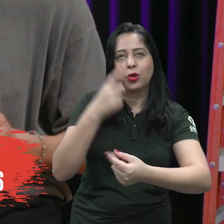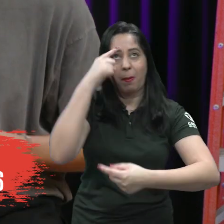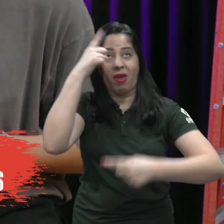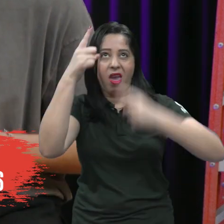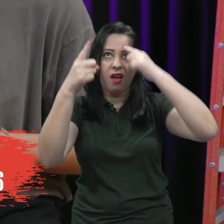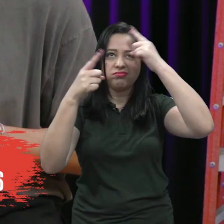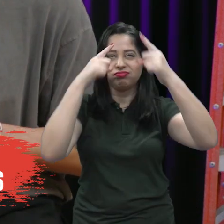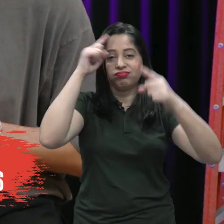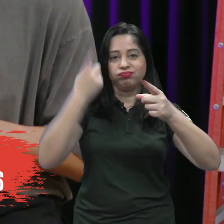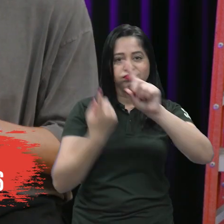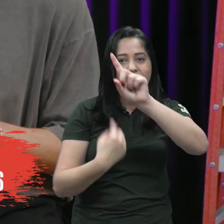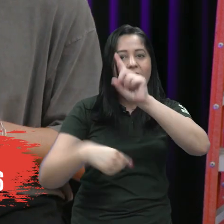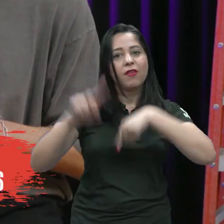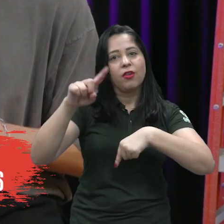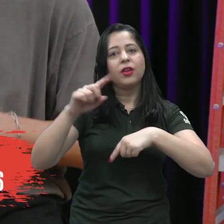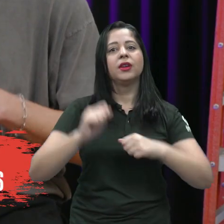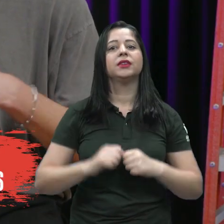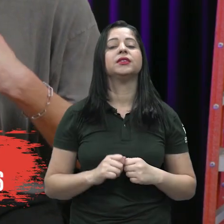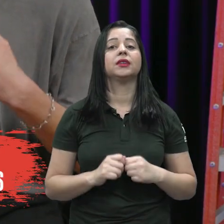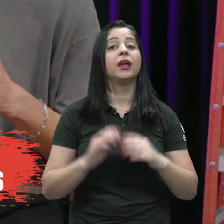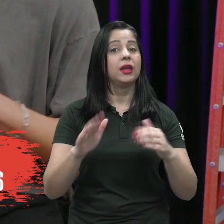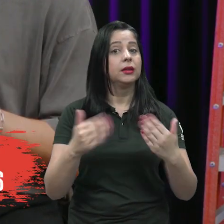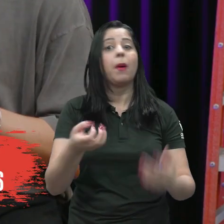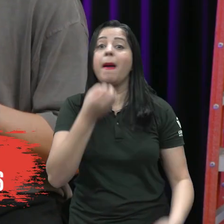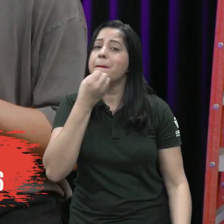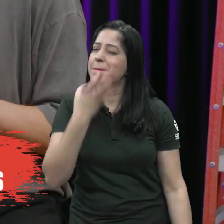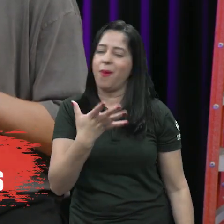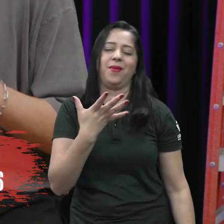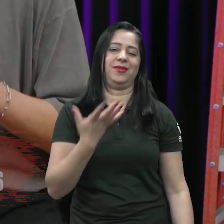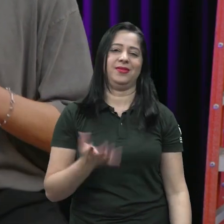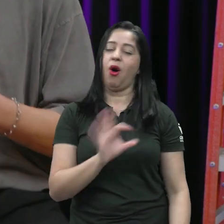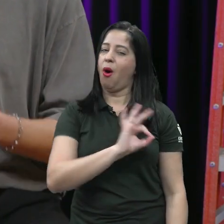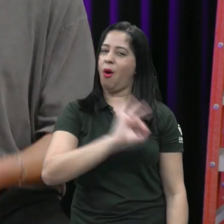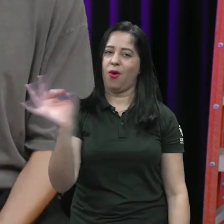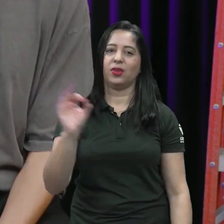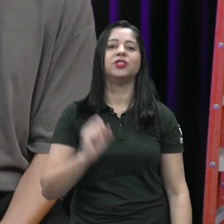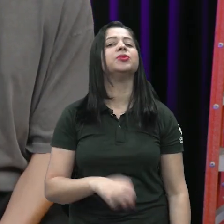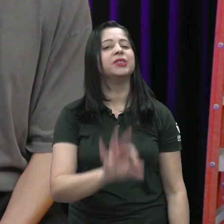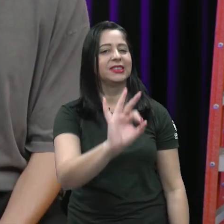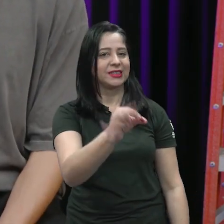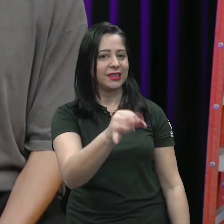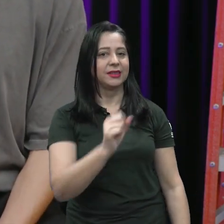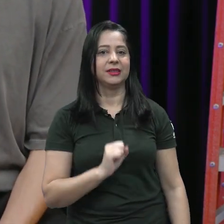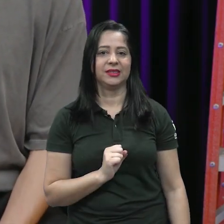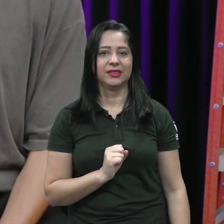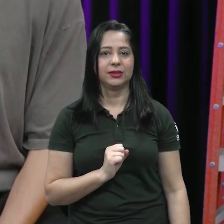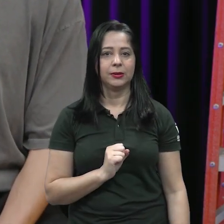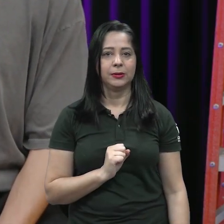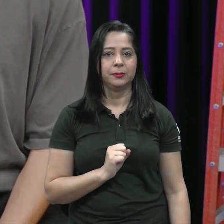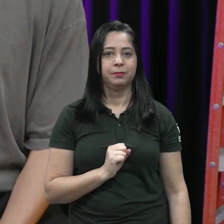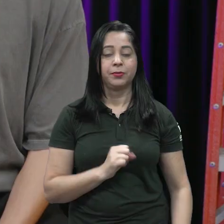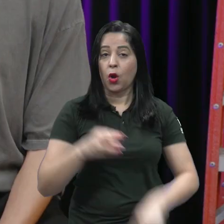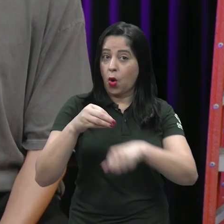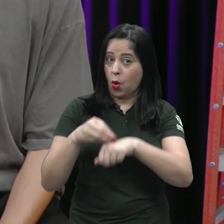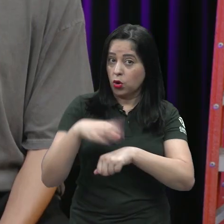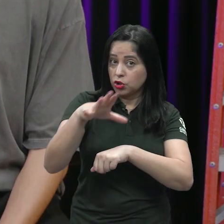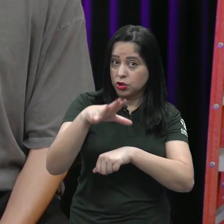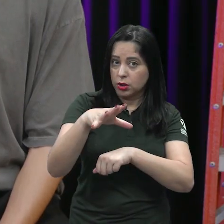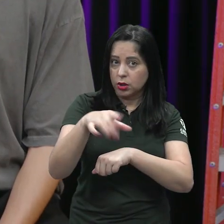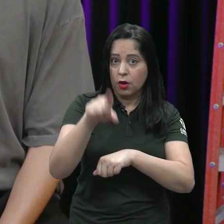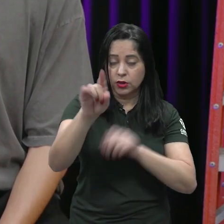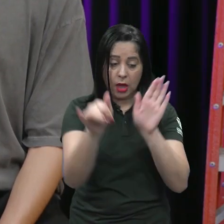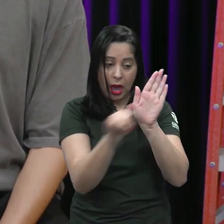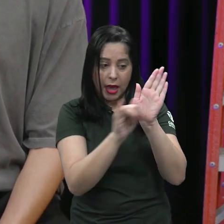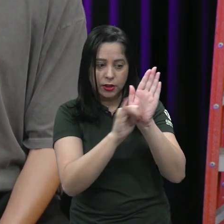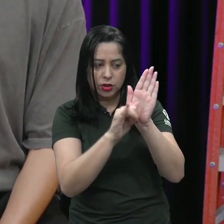gera valorização dos artistas joseenses. Então é bom pra gente, é bom pra todo mundo. Todo mundo, com certeza. Então, ó, aqui fica a dica, viu? Fica de